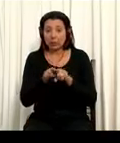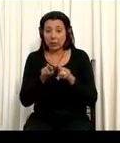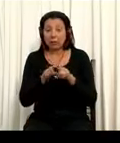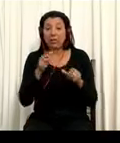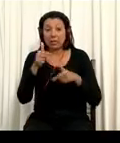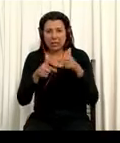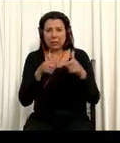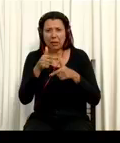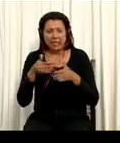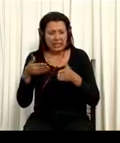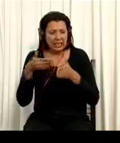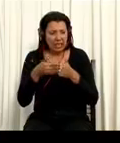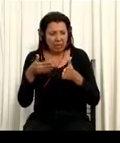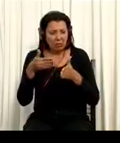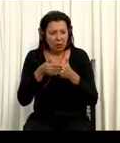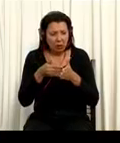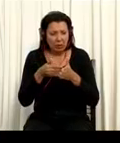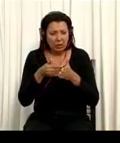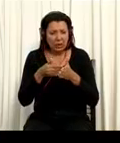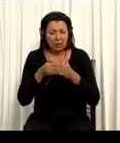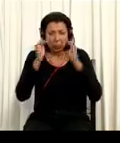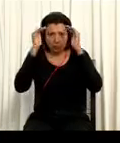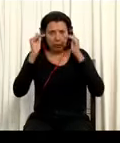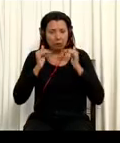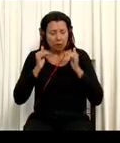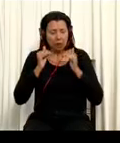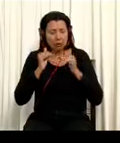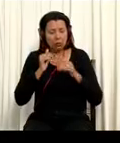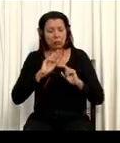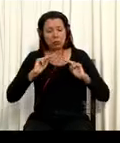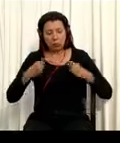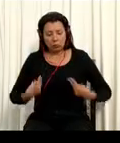que afrontam a dignidade humana, né? Então, são empregos